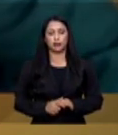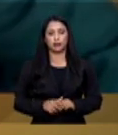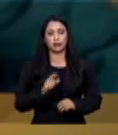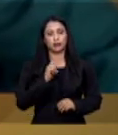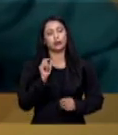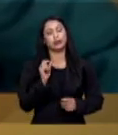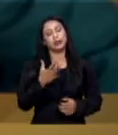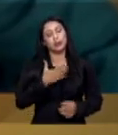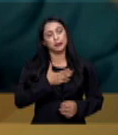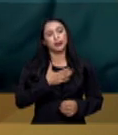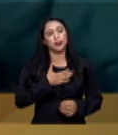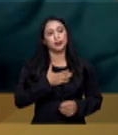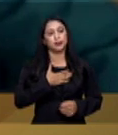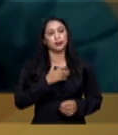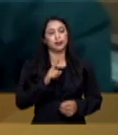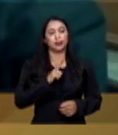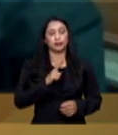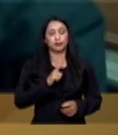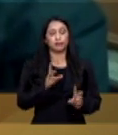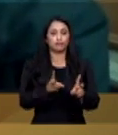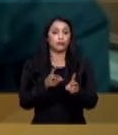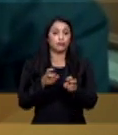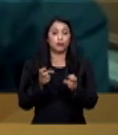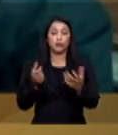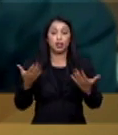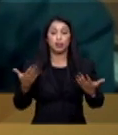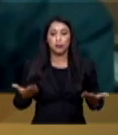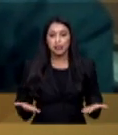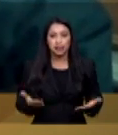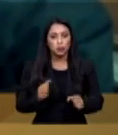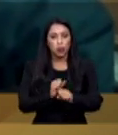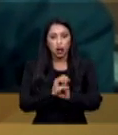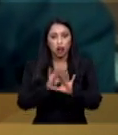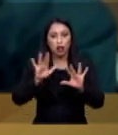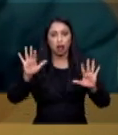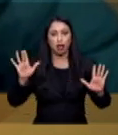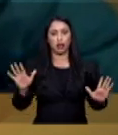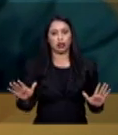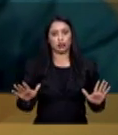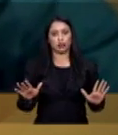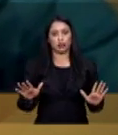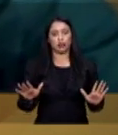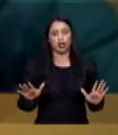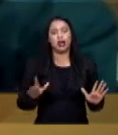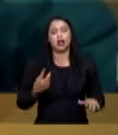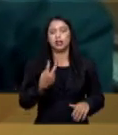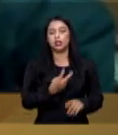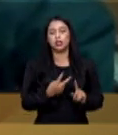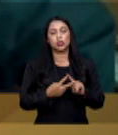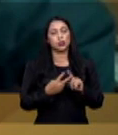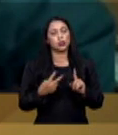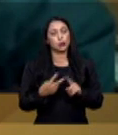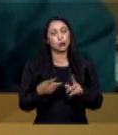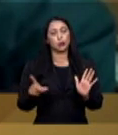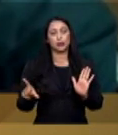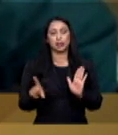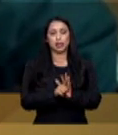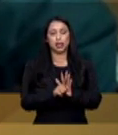mim, salta aos olhos, é solar dessas duas leis